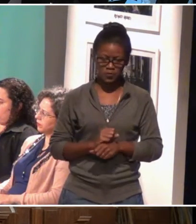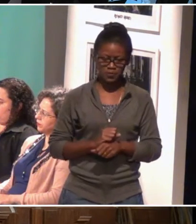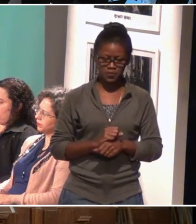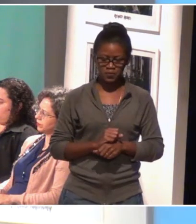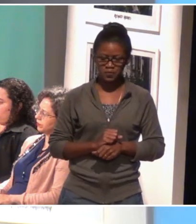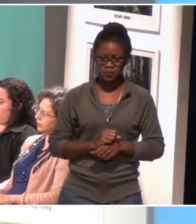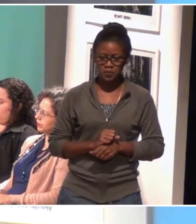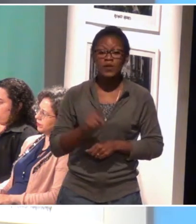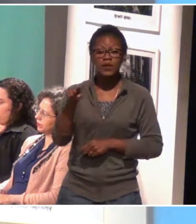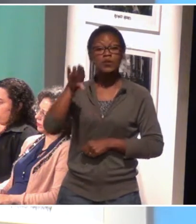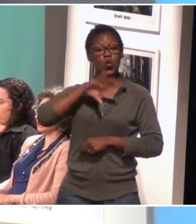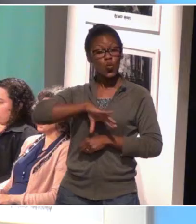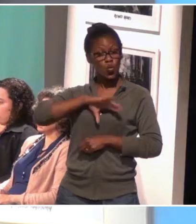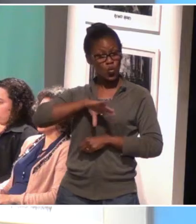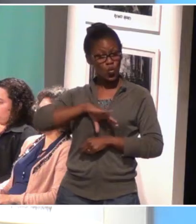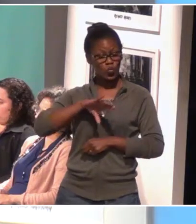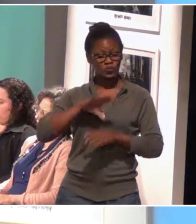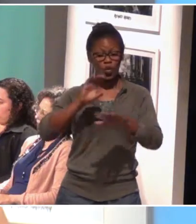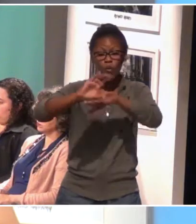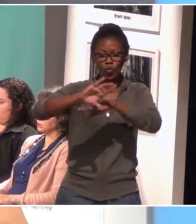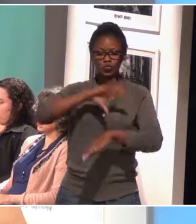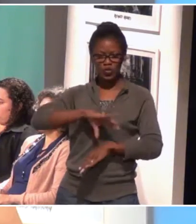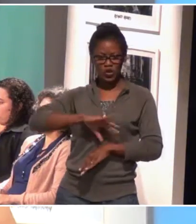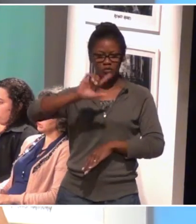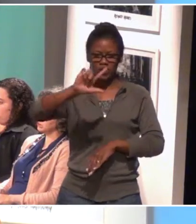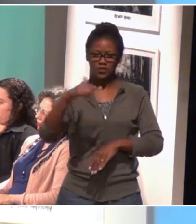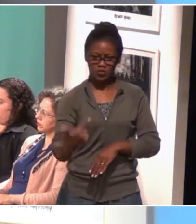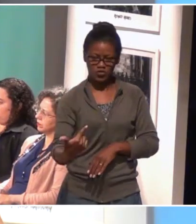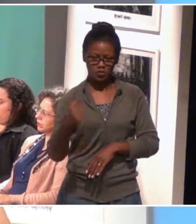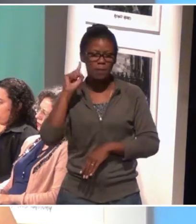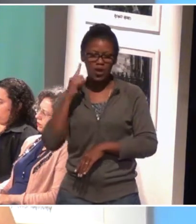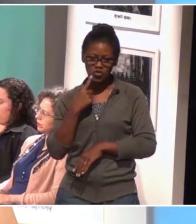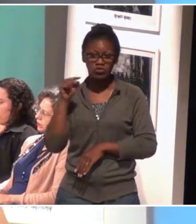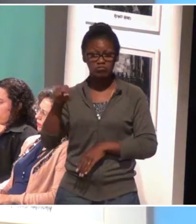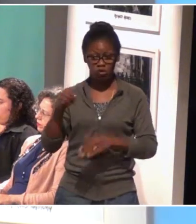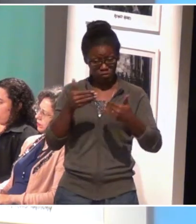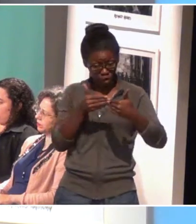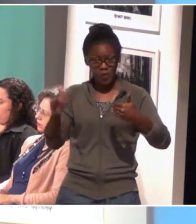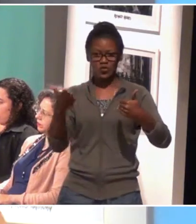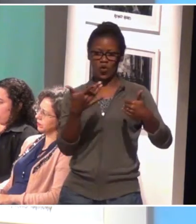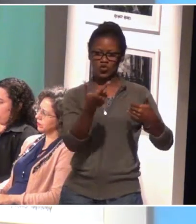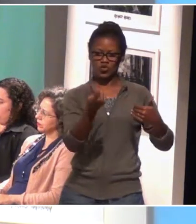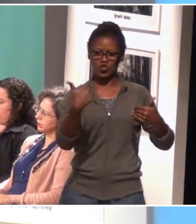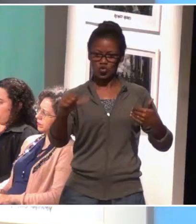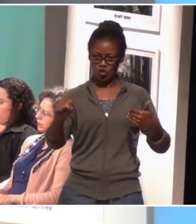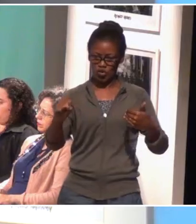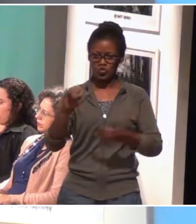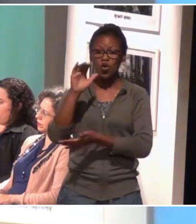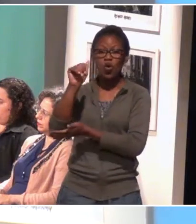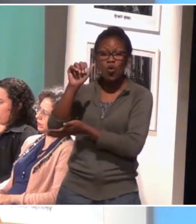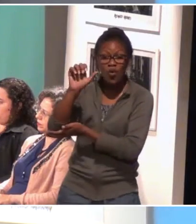E o curso de português como segunda língua para surdos. É uma iniciativa pioneira esse ano. O CAISAC nunca